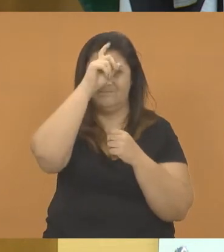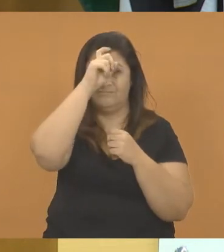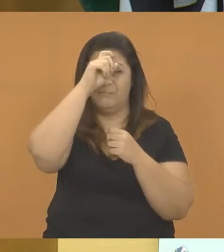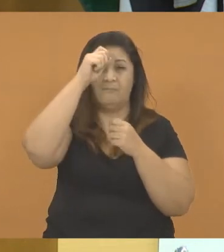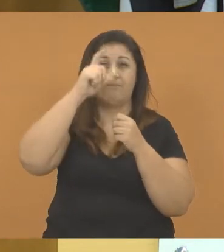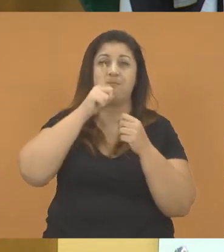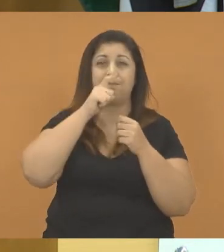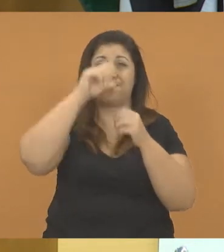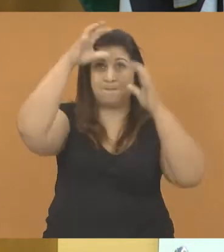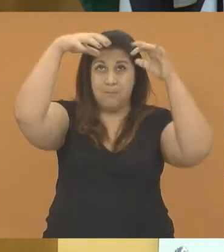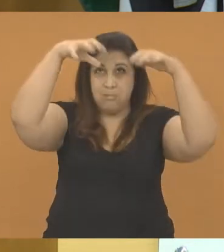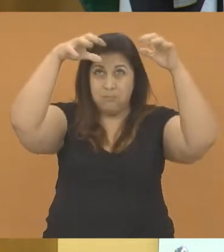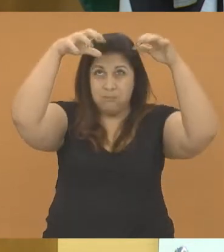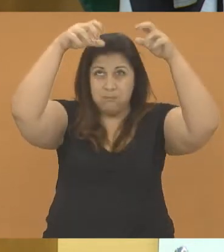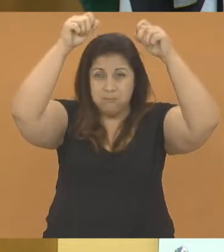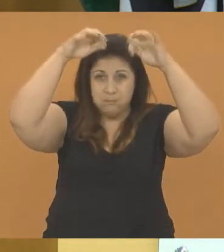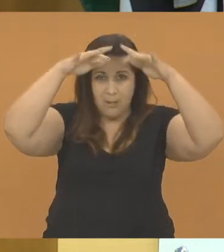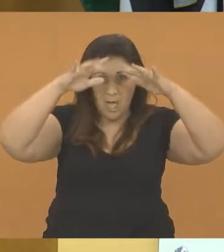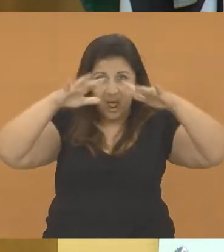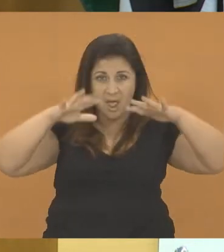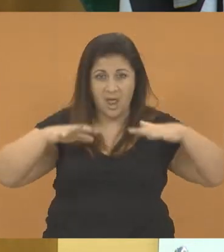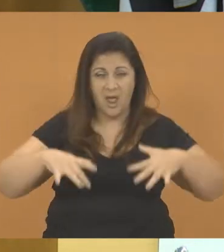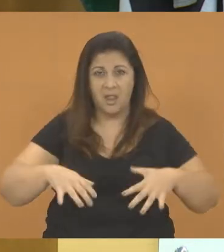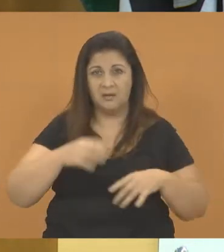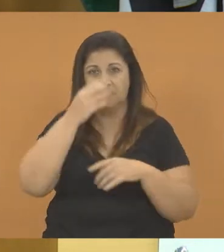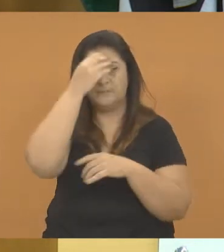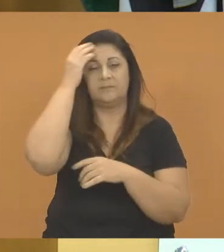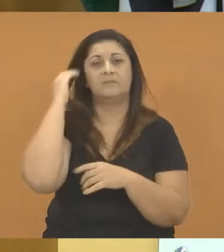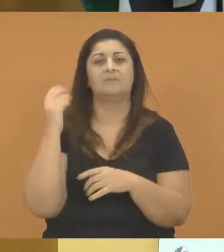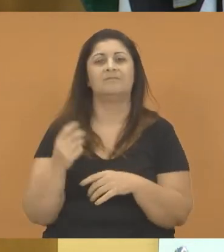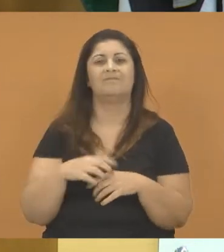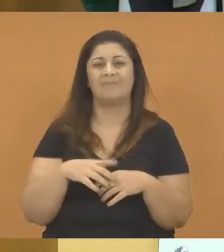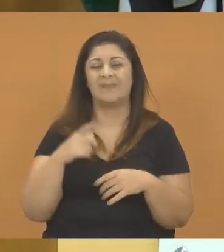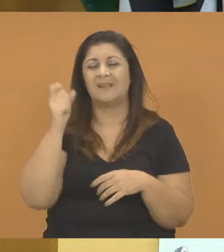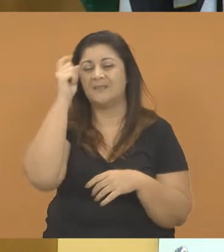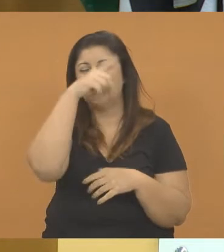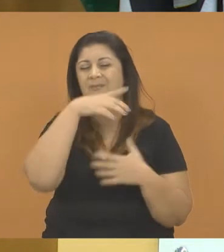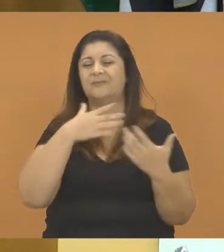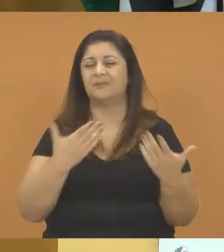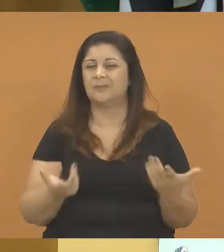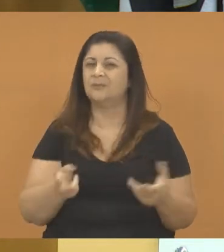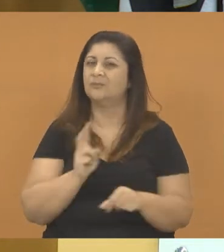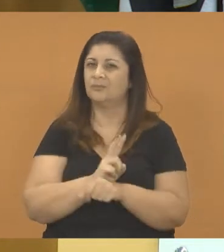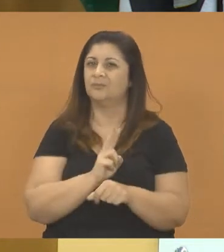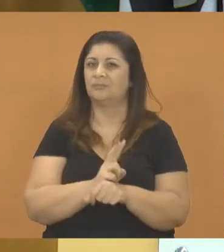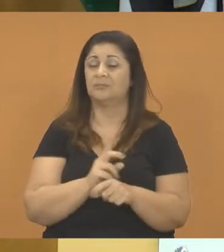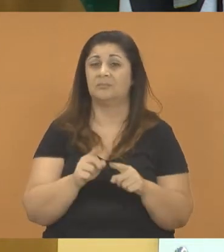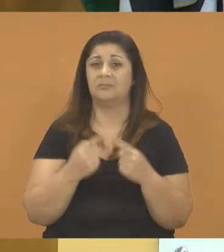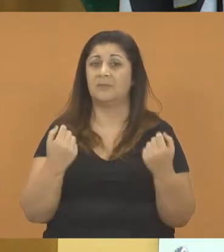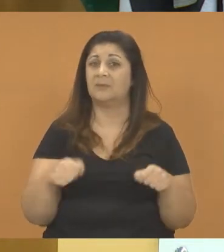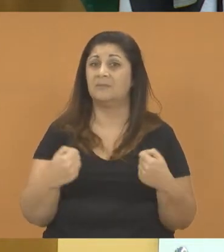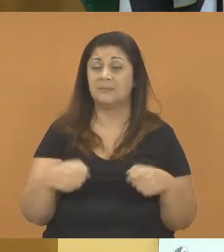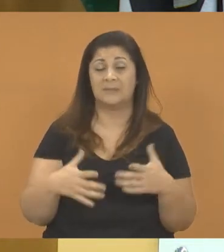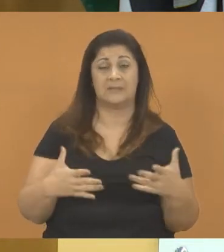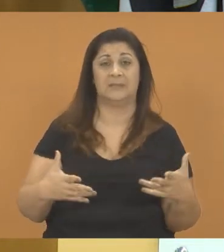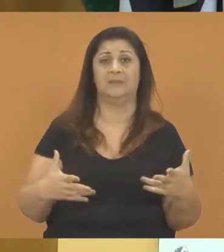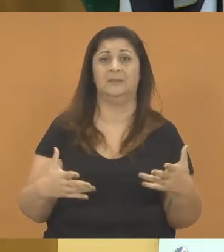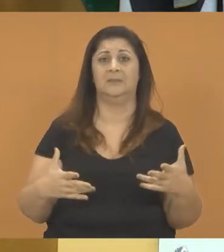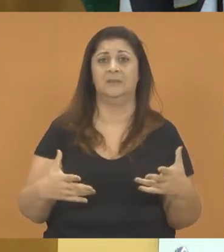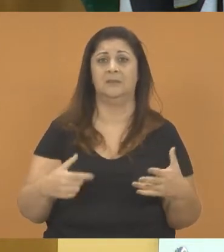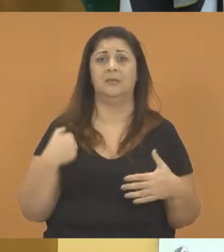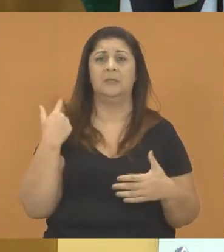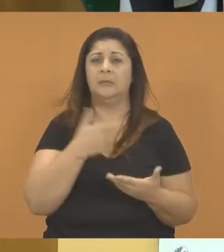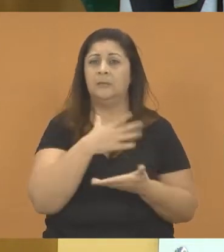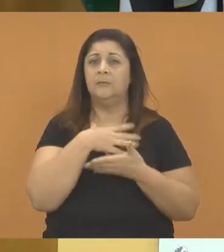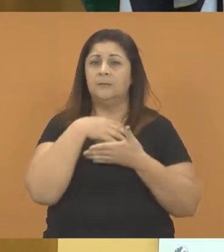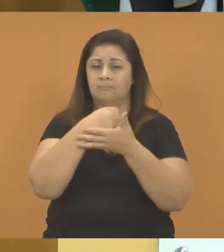períodos de chuva é um prédio antigo a gente tem sim dificuldades para dar manutenção ea gente precisa equipar o projeto nós levamos